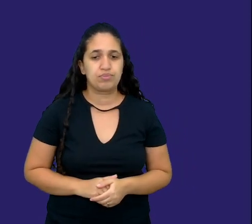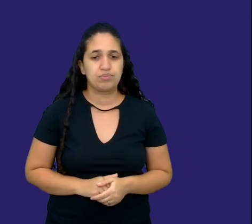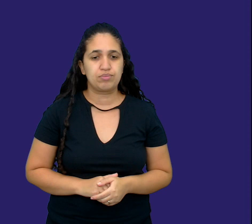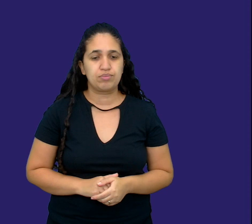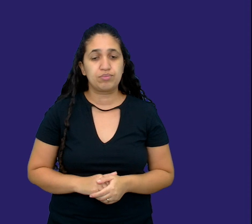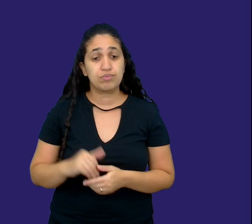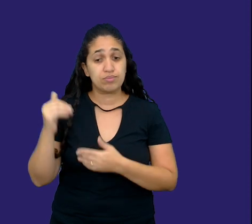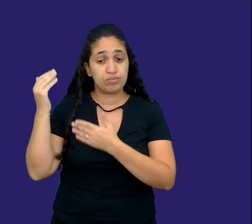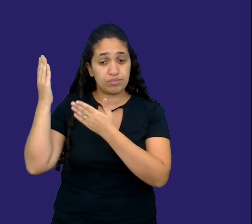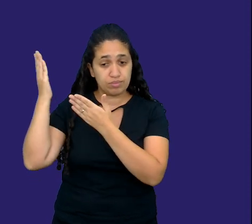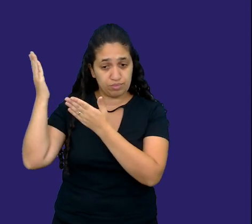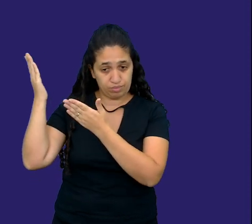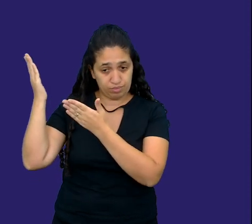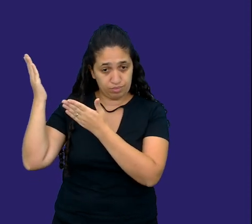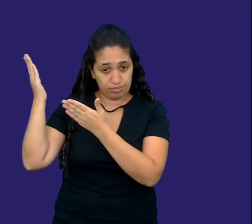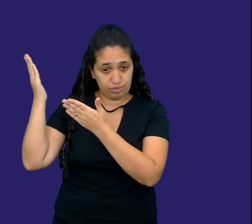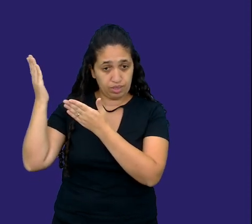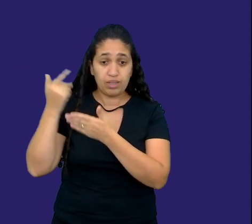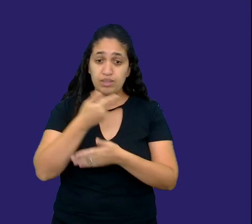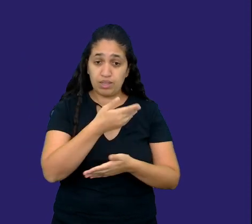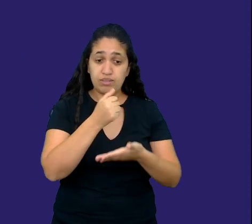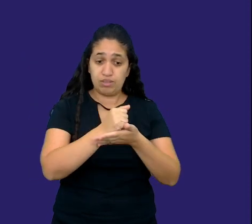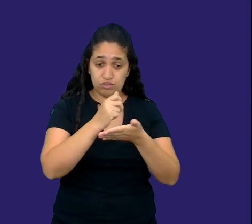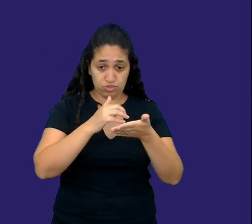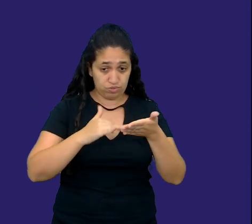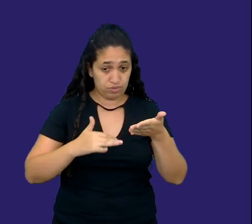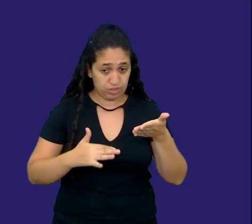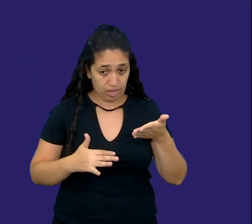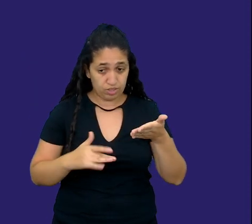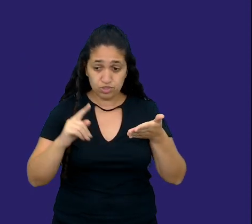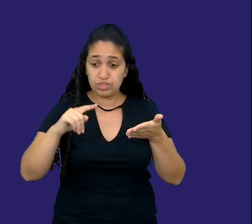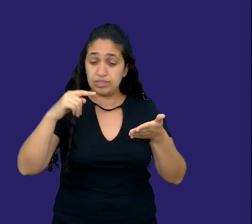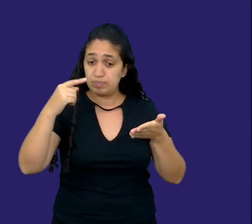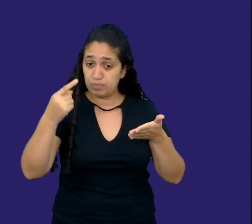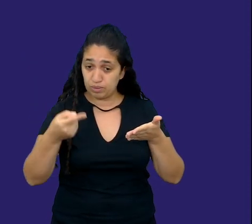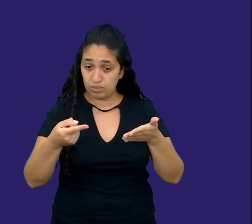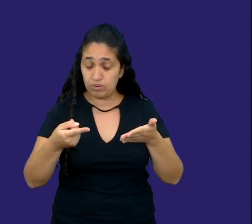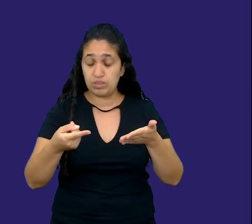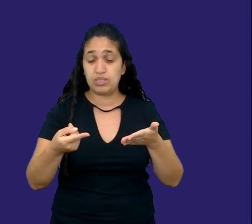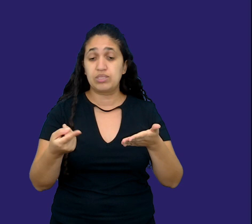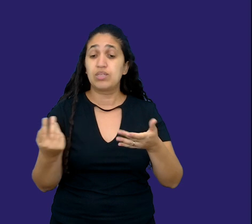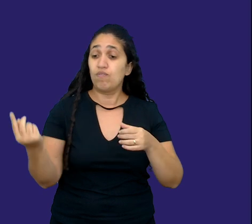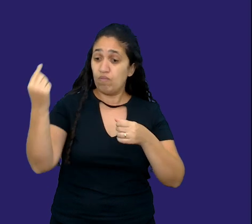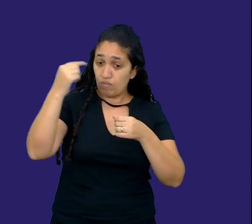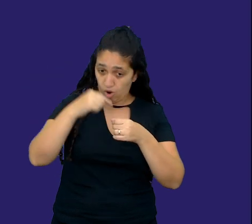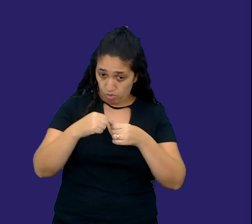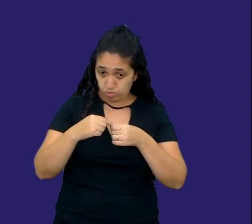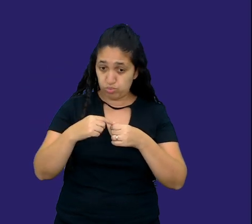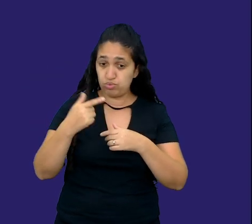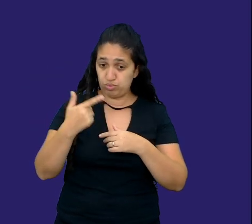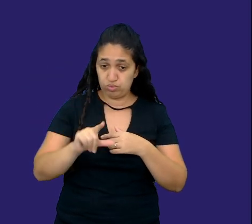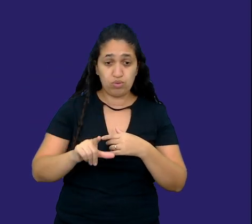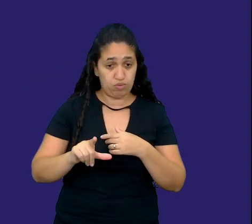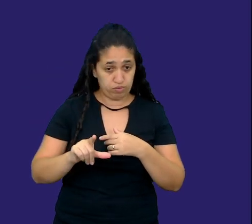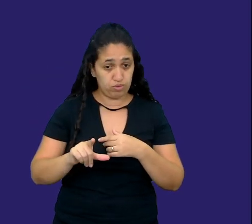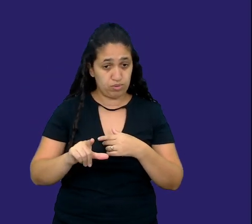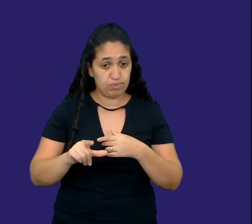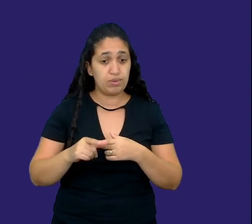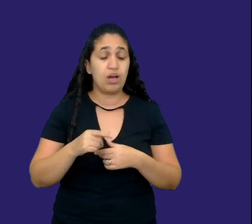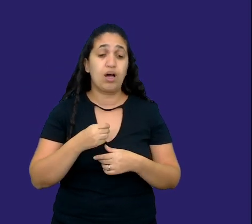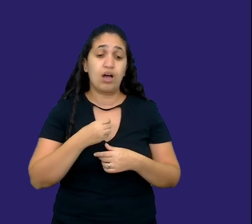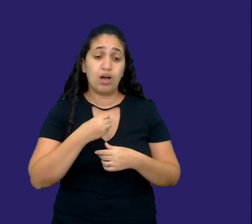Tá, então, dessa atividade aí que eu comentei com vocês, depois eu vou retomar mais um pouquinho para